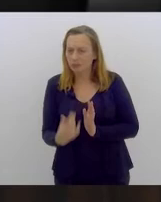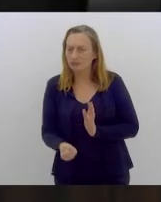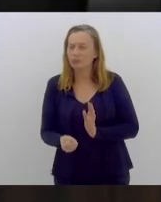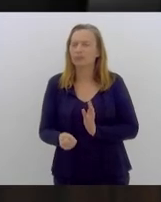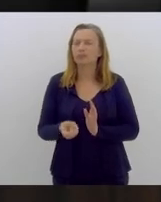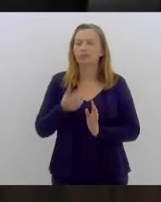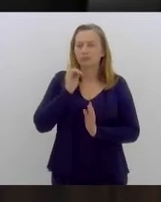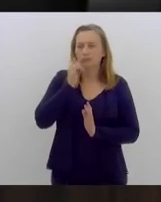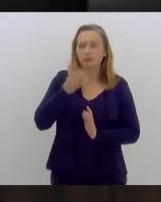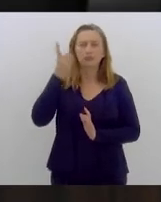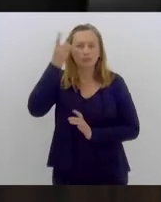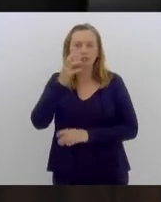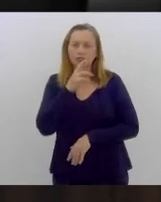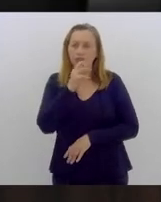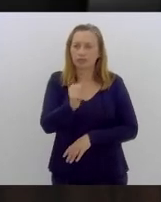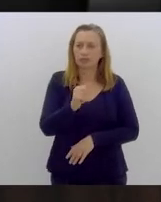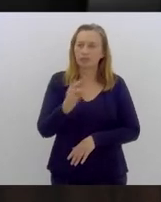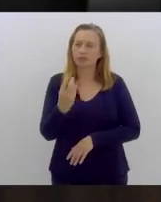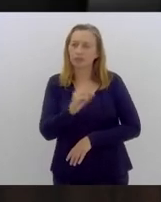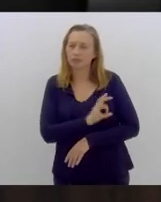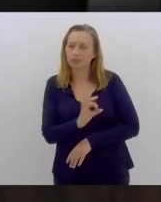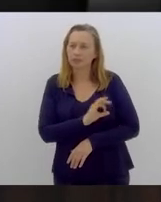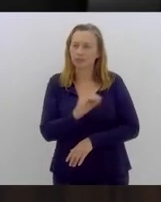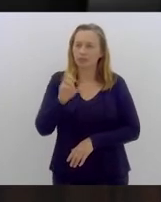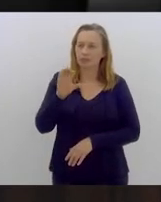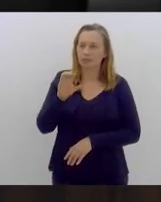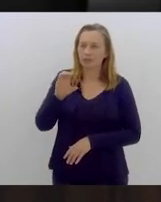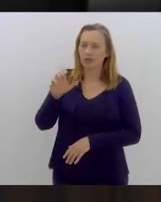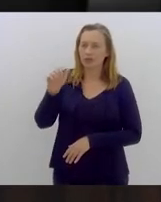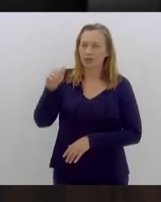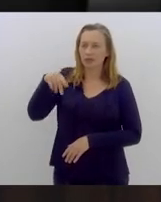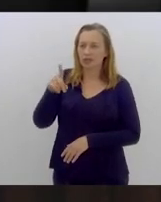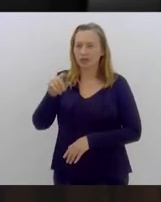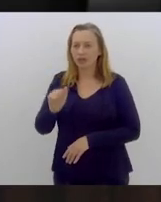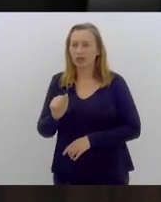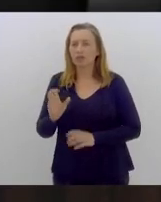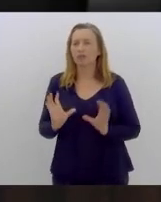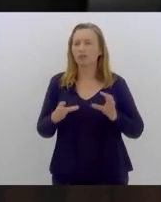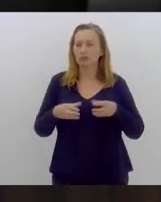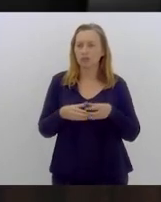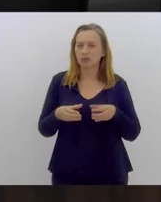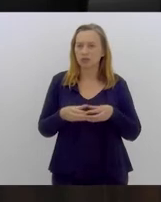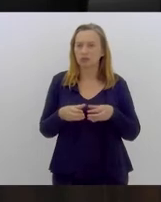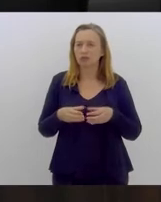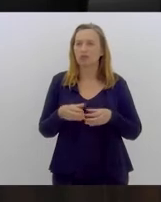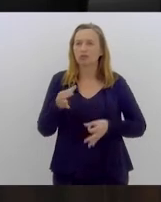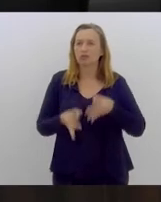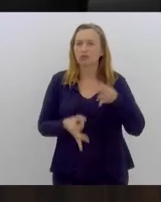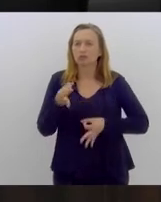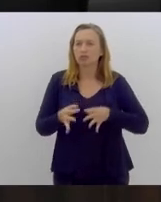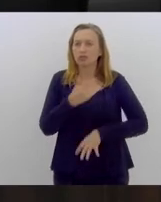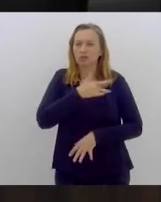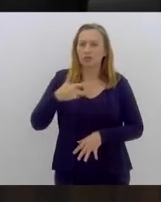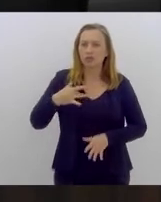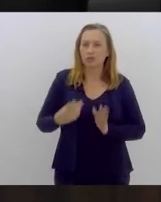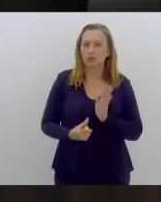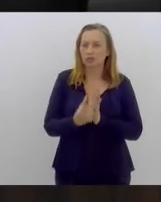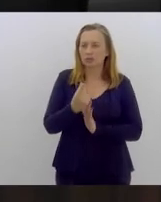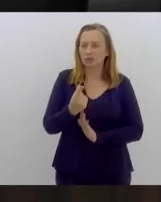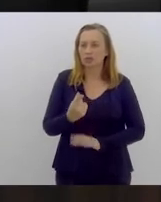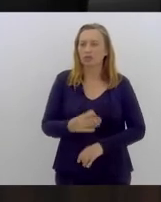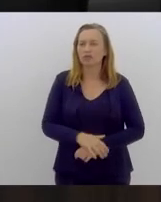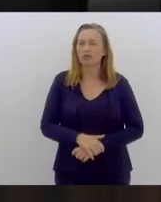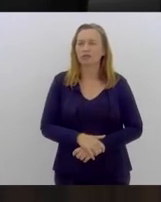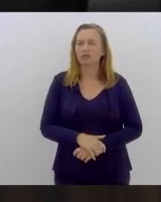Relator de deputados Rodrigo Amorim, Marta Rocha e Márcio Canella. Pendente de pareceres das comissões de Constituição de Justiça, de Saúde e de Orçamento. Para